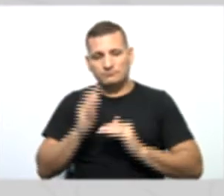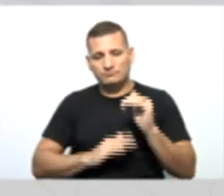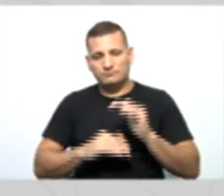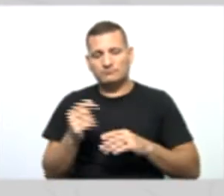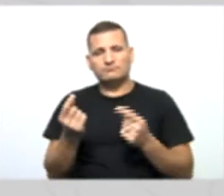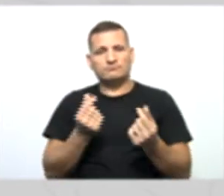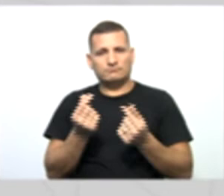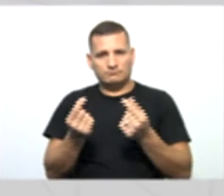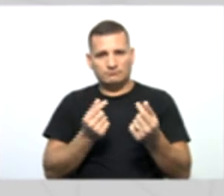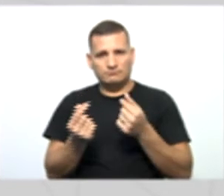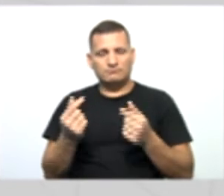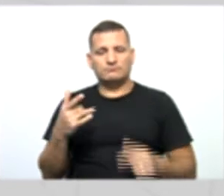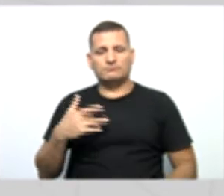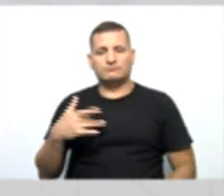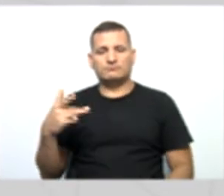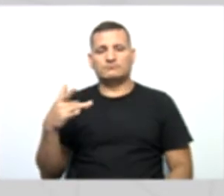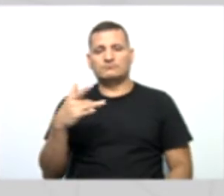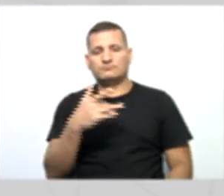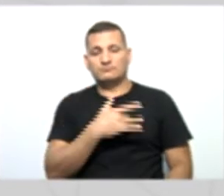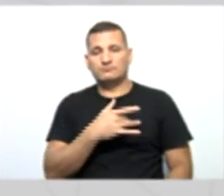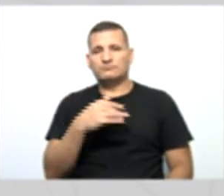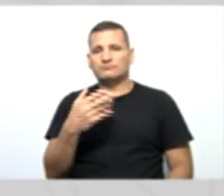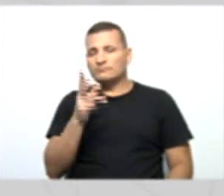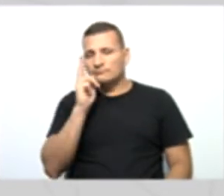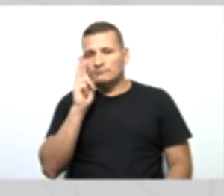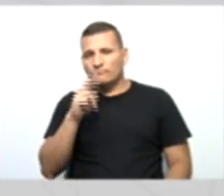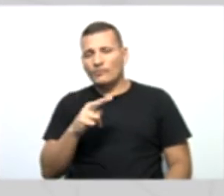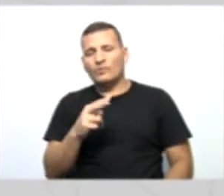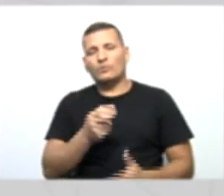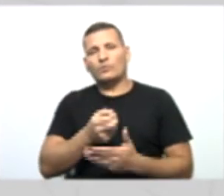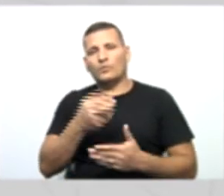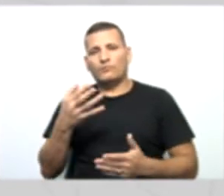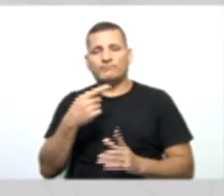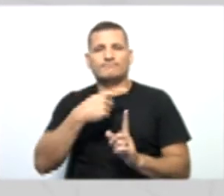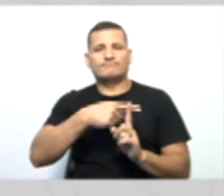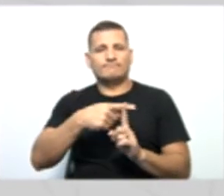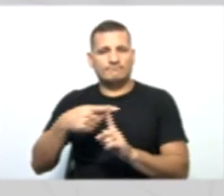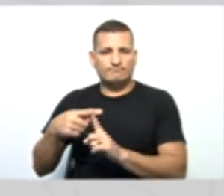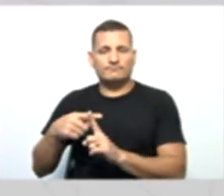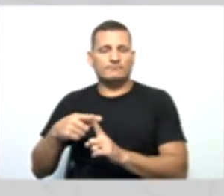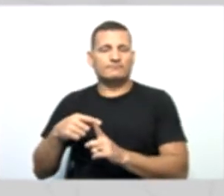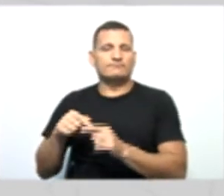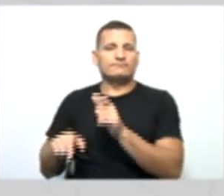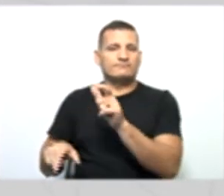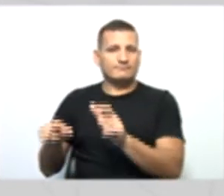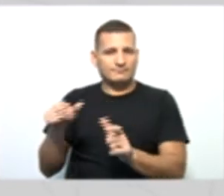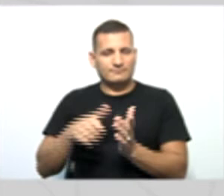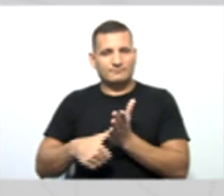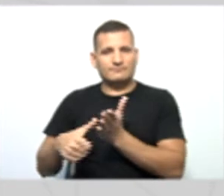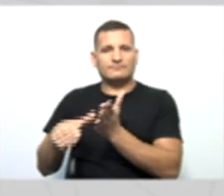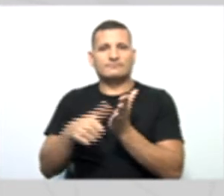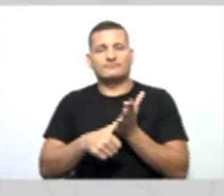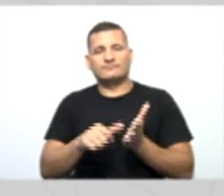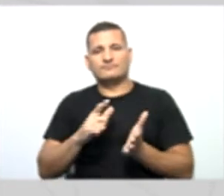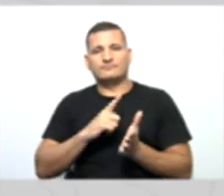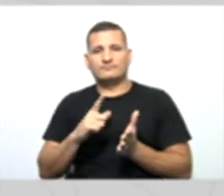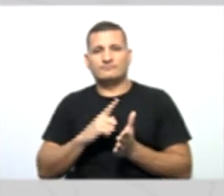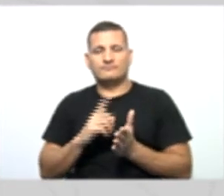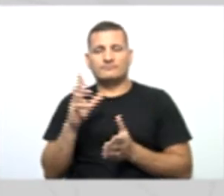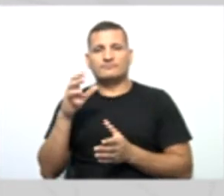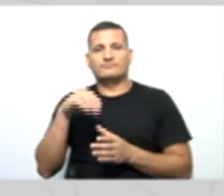e saúde. Veja só quantos benefícios produtores de piscicultores da piscicultura têm com